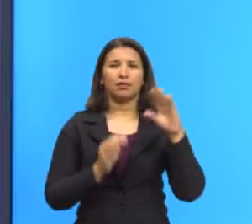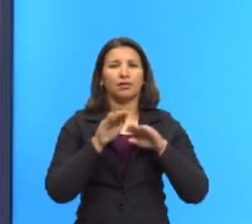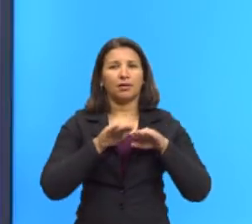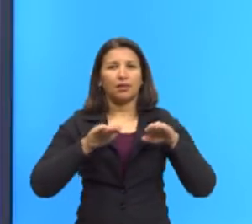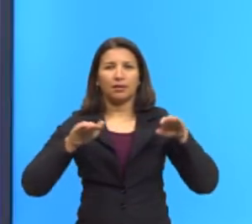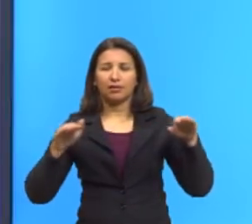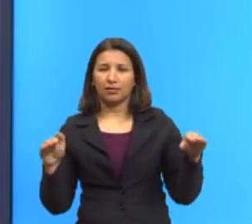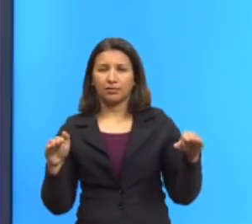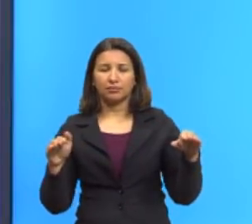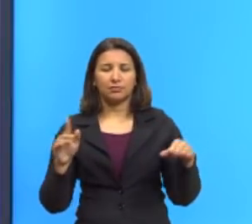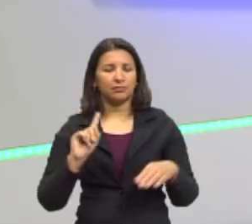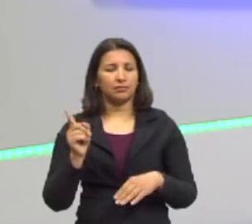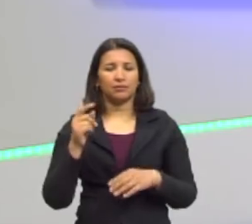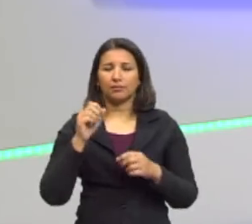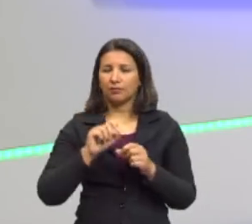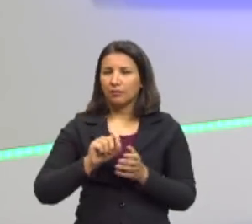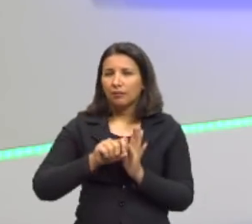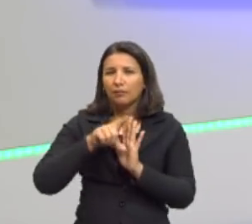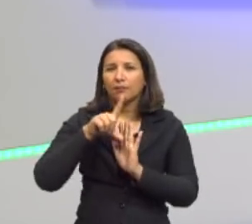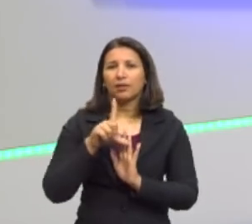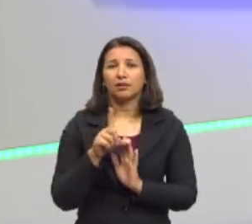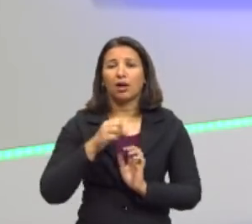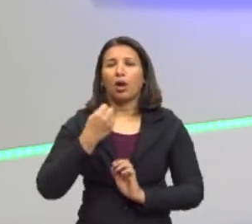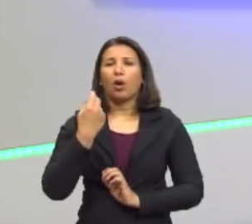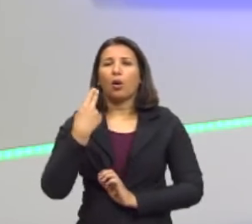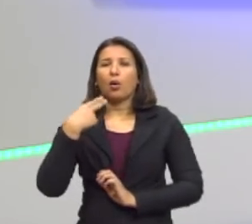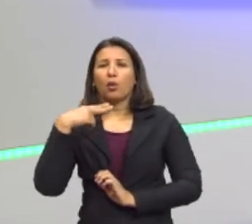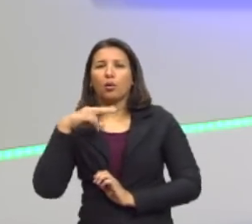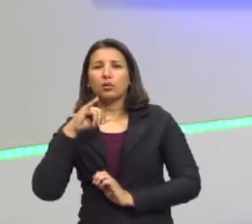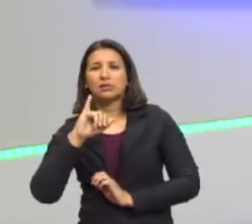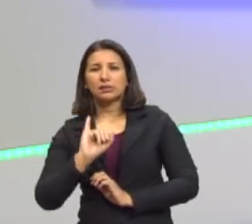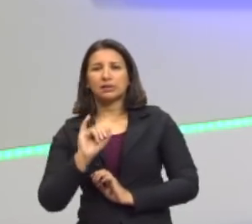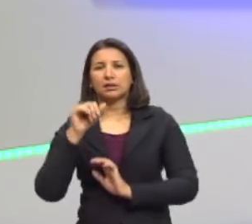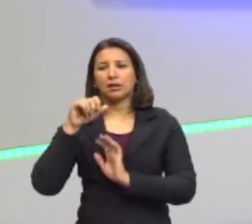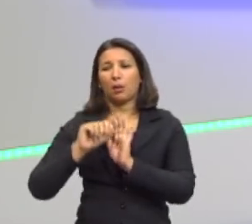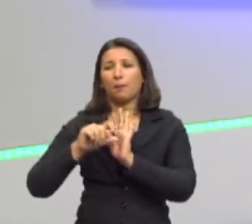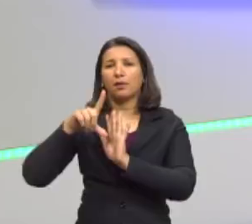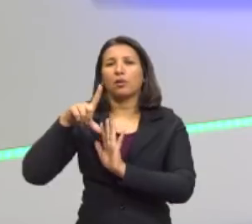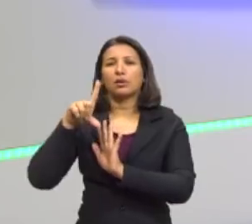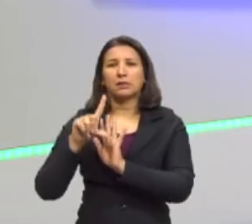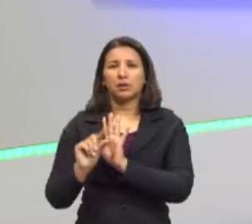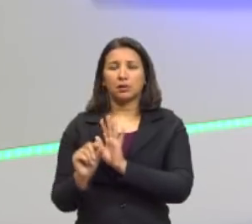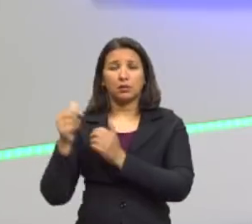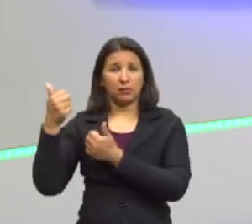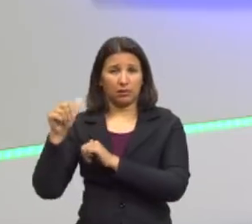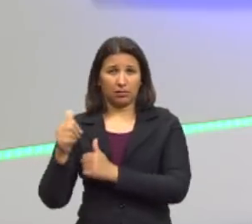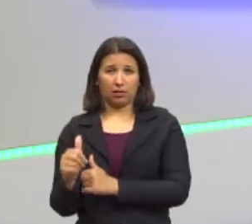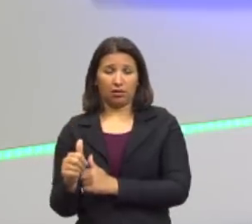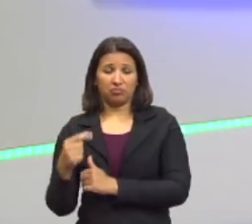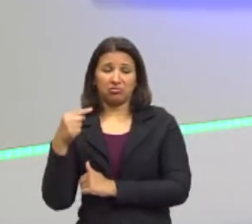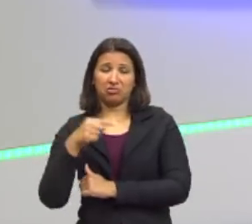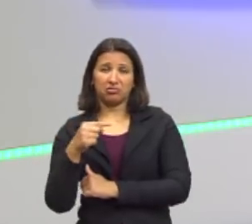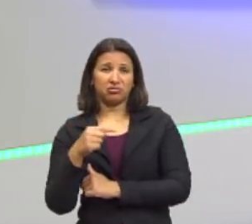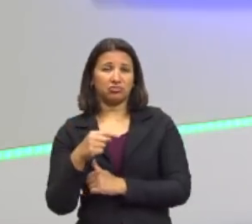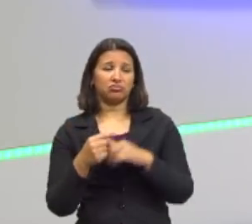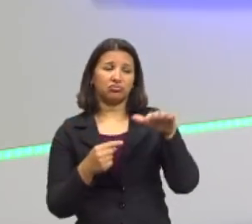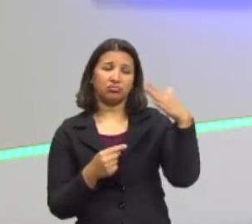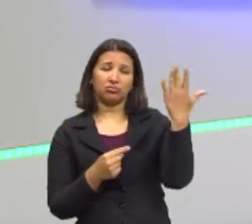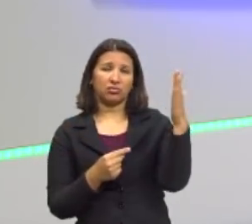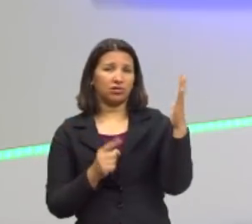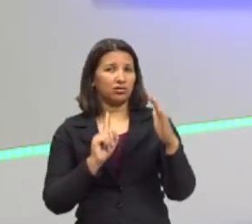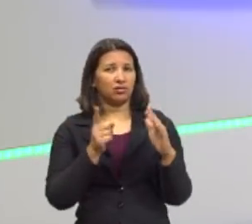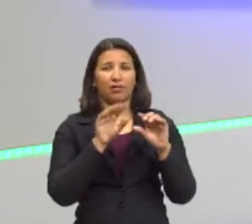espelho aumentou ou diminuiu, a imagem, É? Então, ele não é plano.